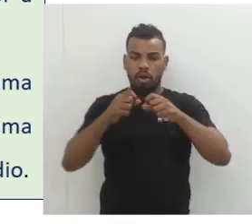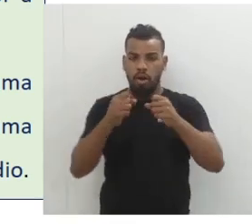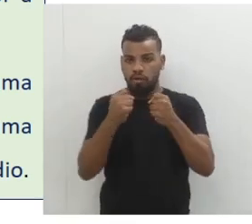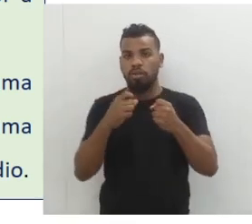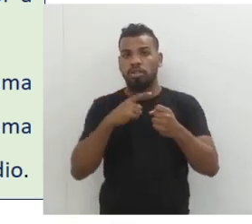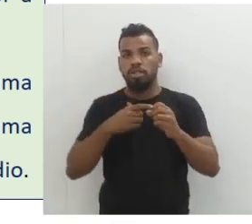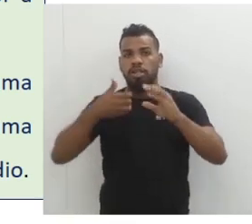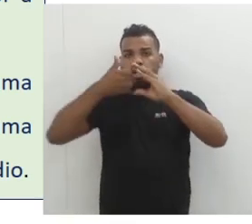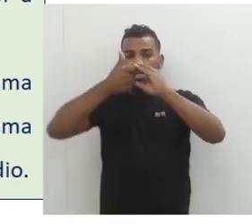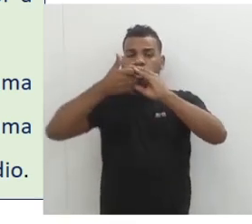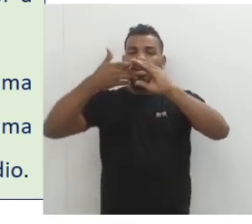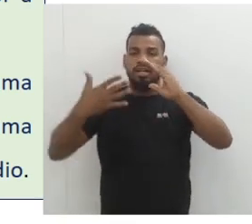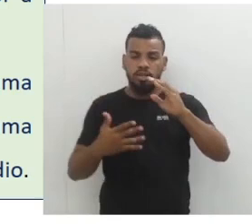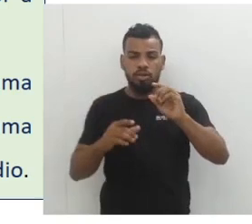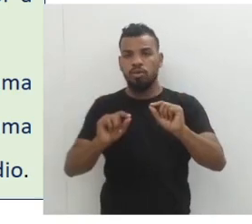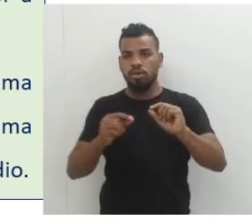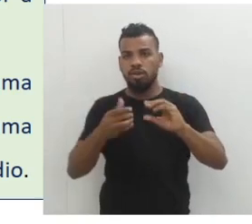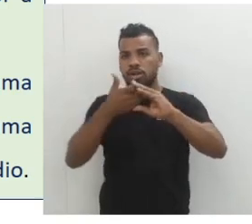como